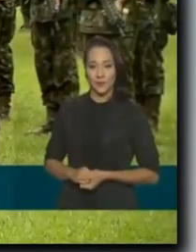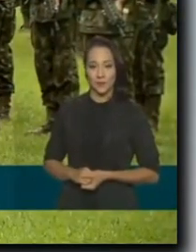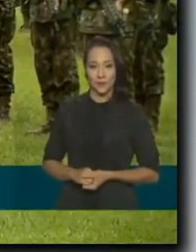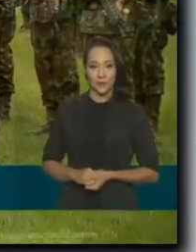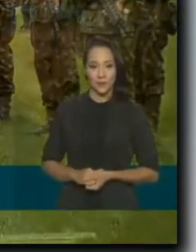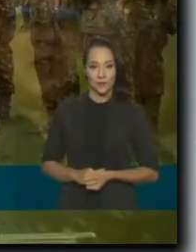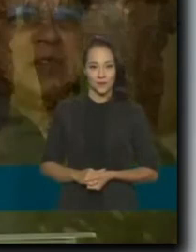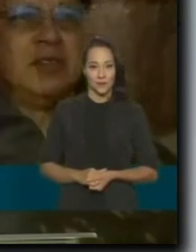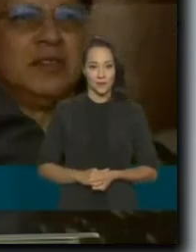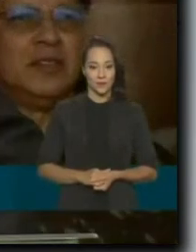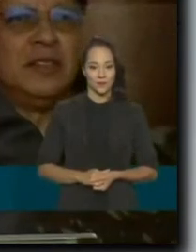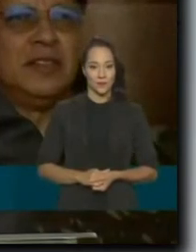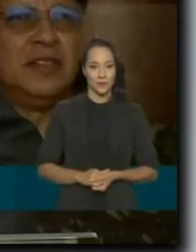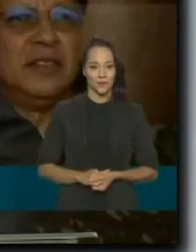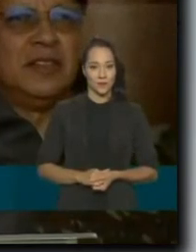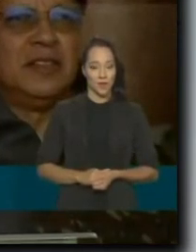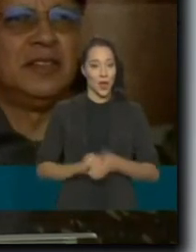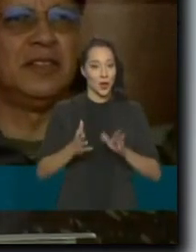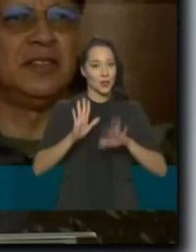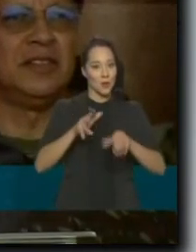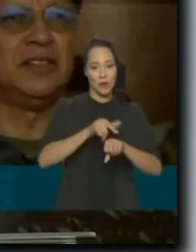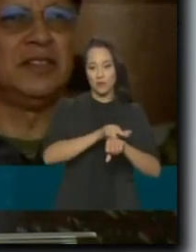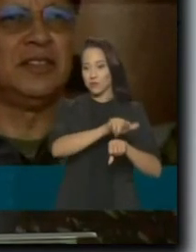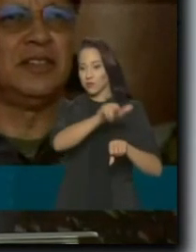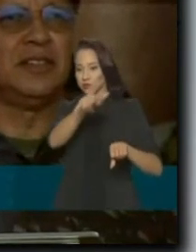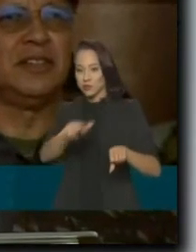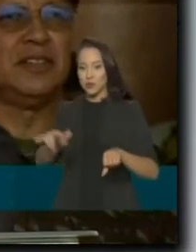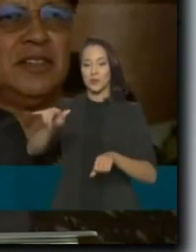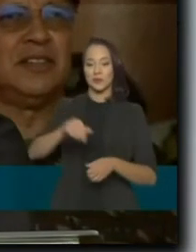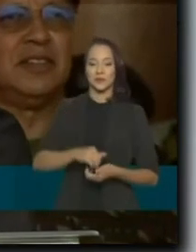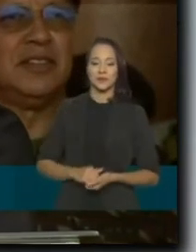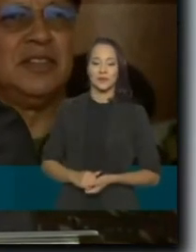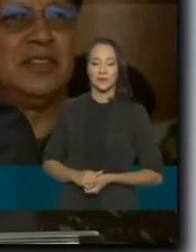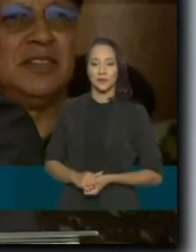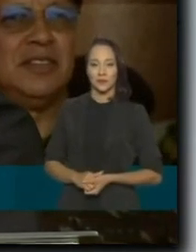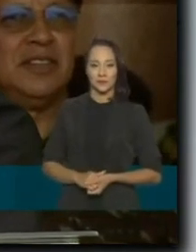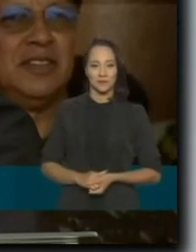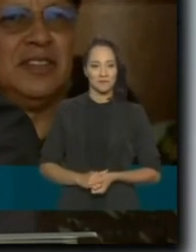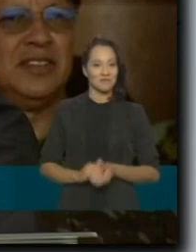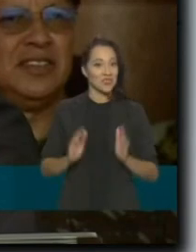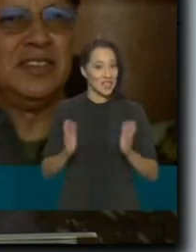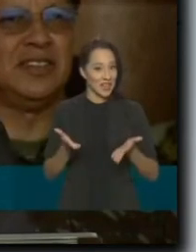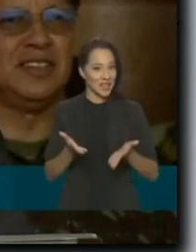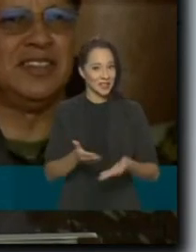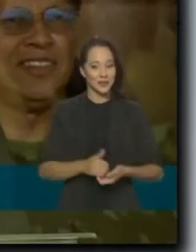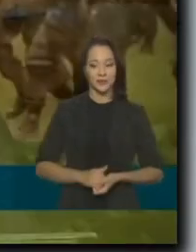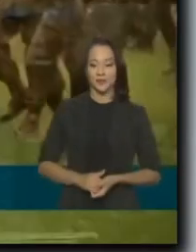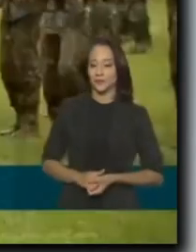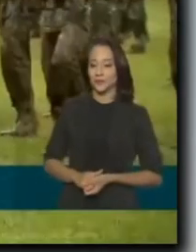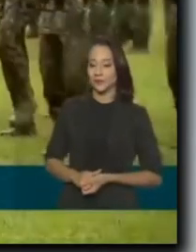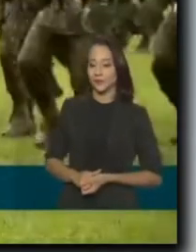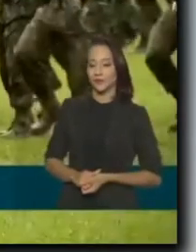ali fazia parte do grupo de paraquedistas ele já sonhava em subir a rampa do Planalto eu acho que é bastante Improvável